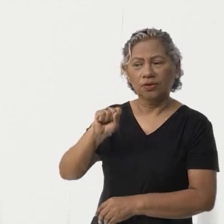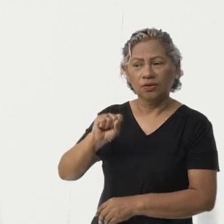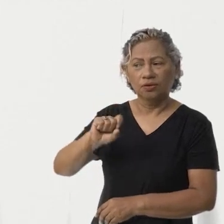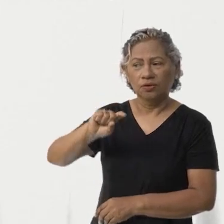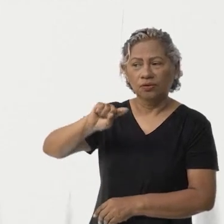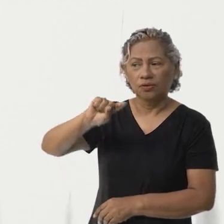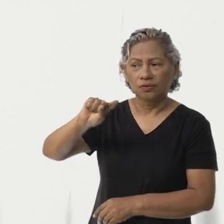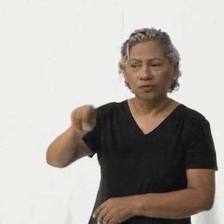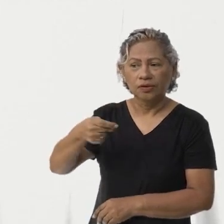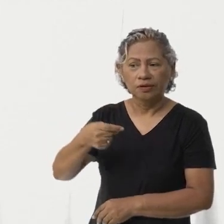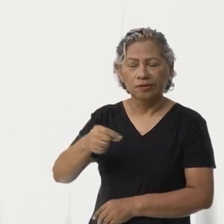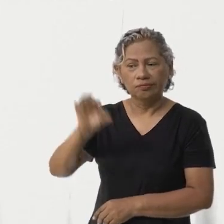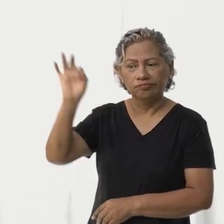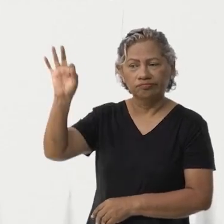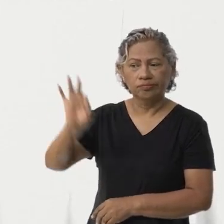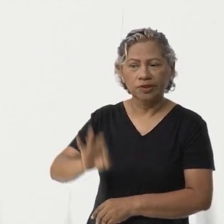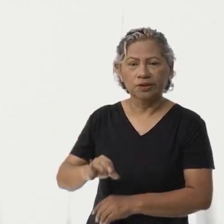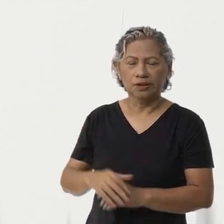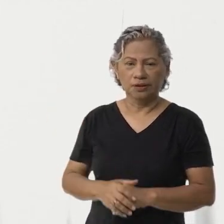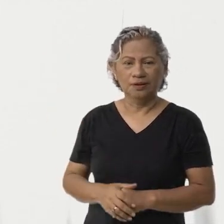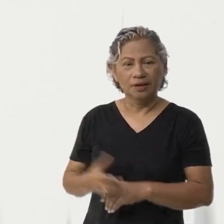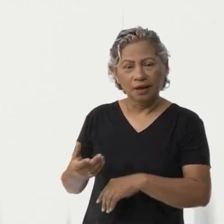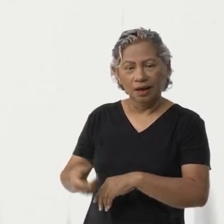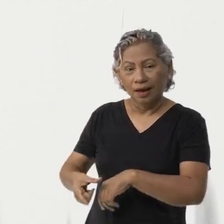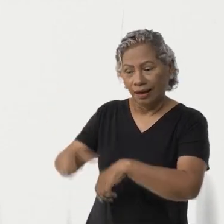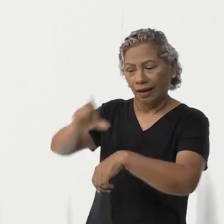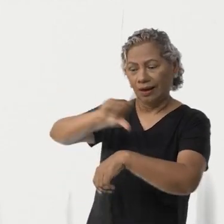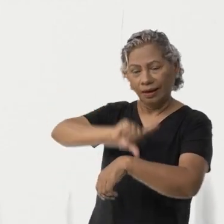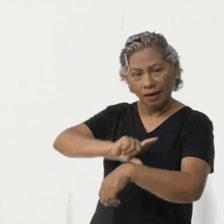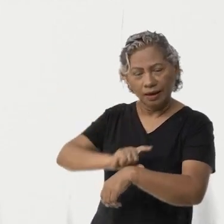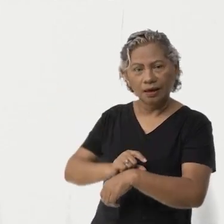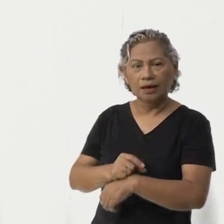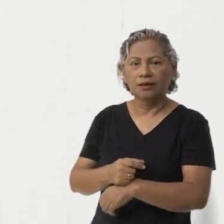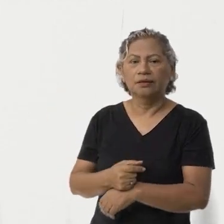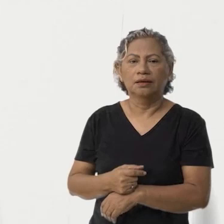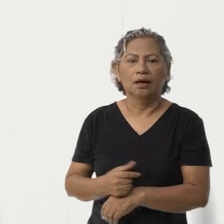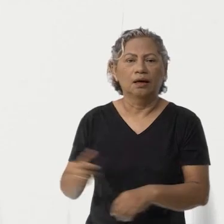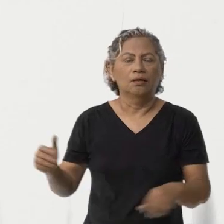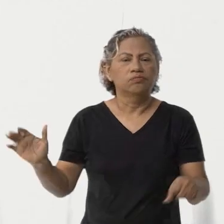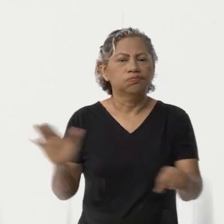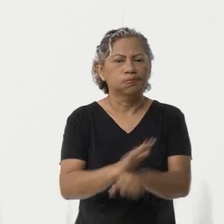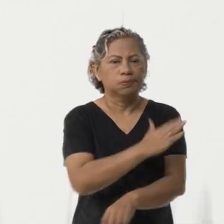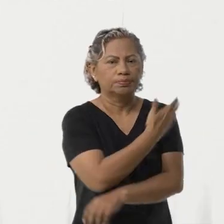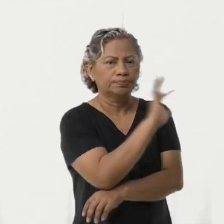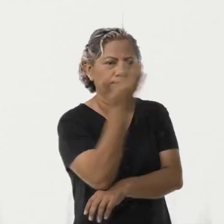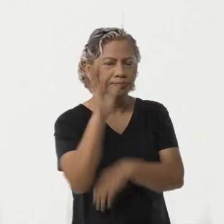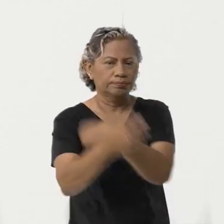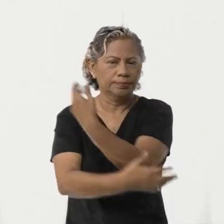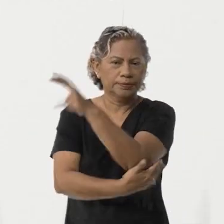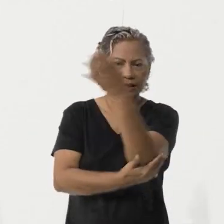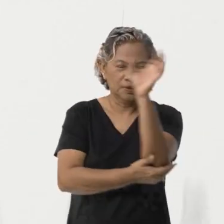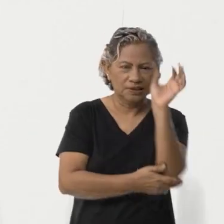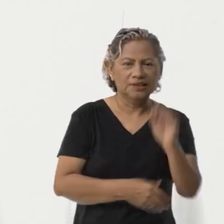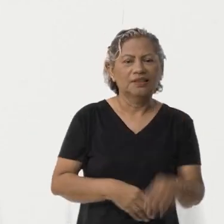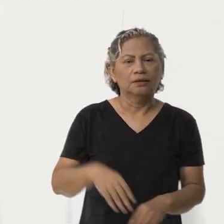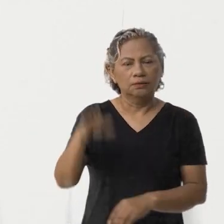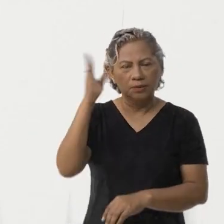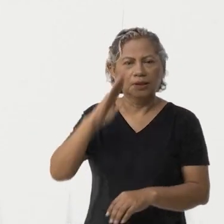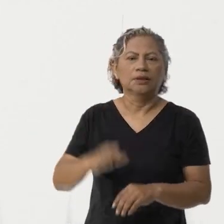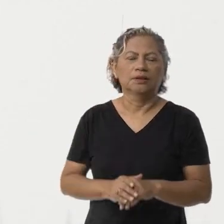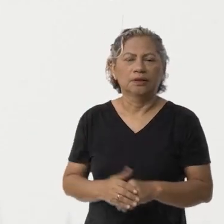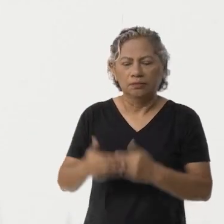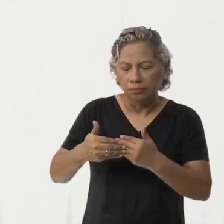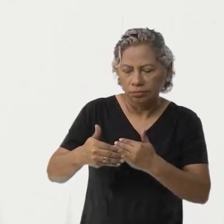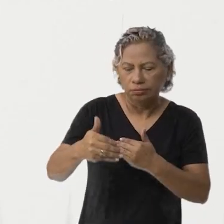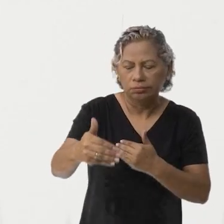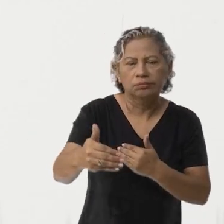apenas 8,5%. A Mata Atlântica, ela recobria praticamente todo o nosso litoral e partes do interior